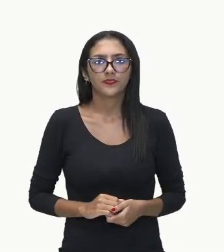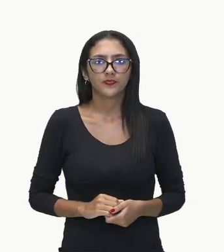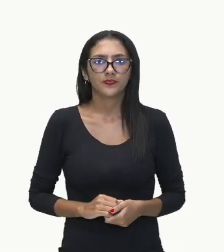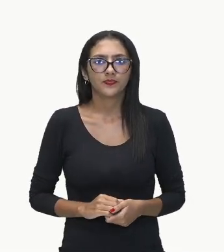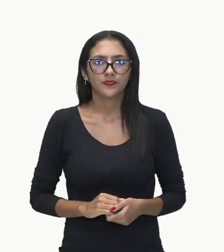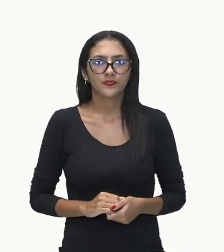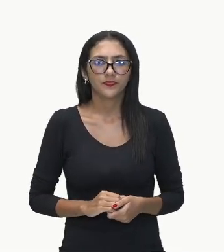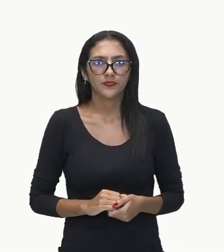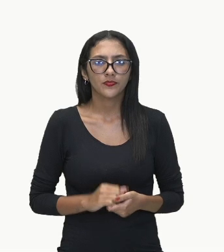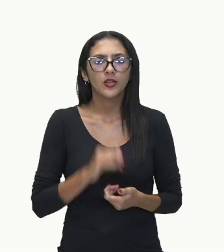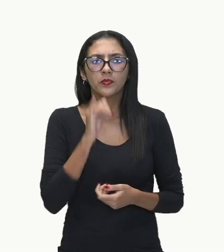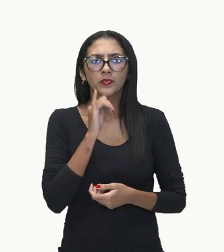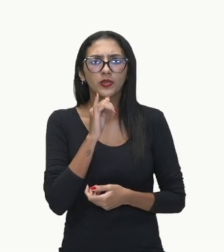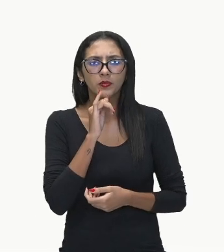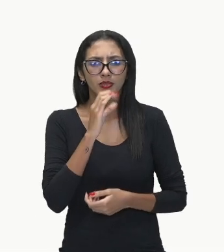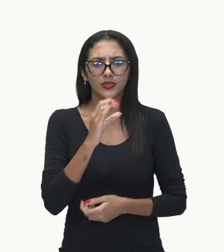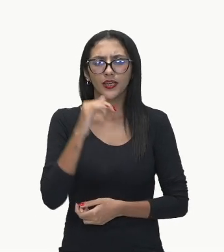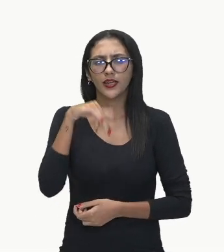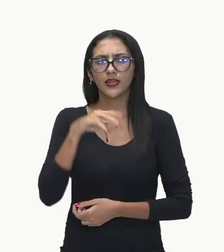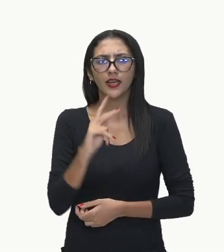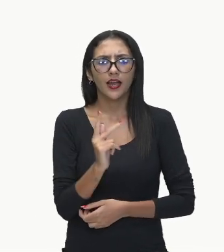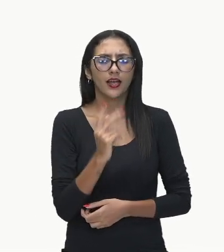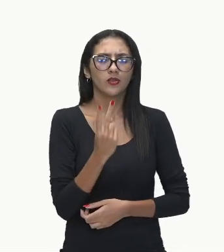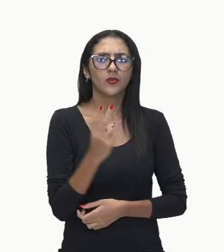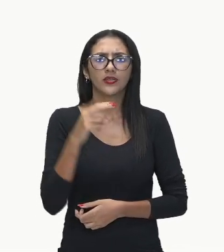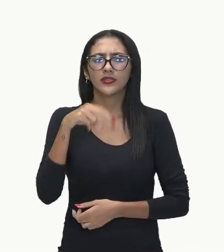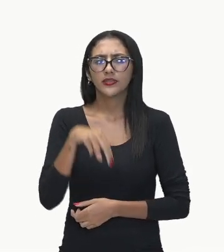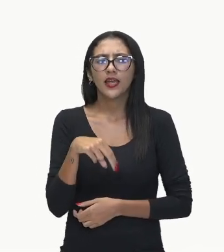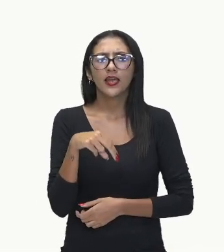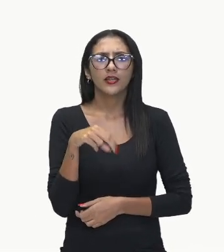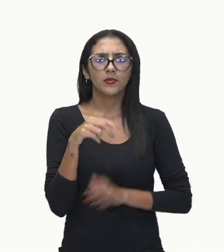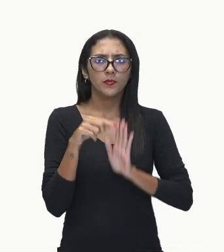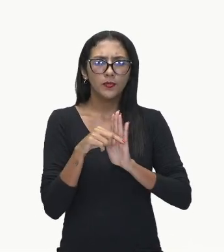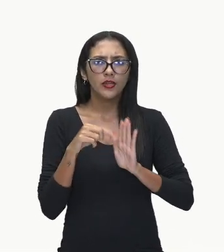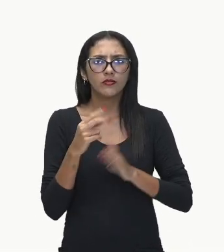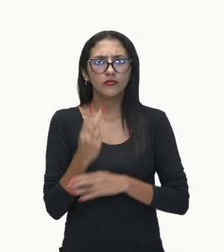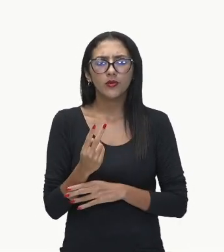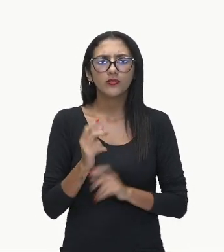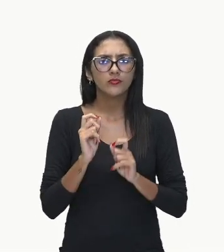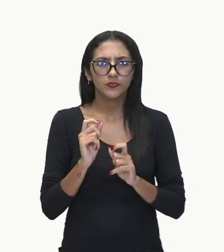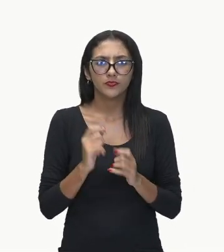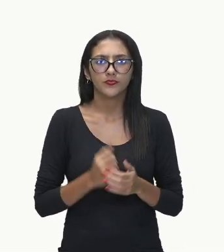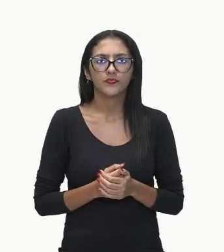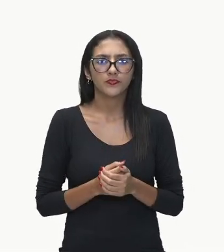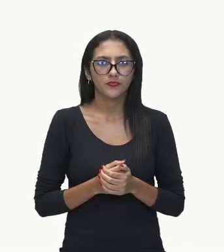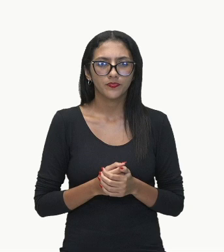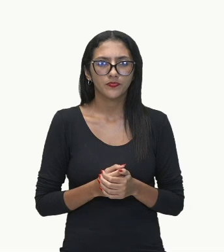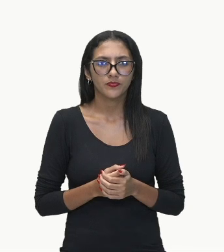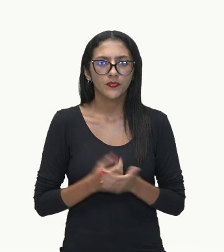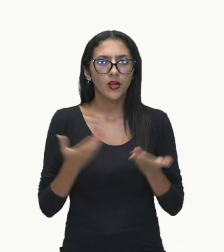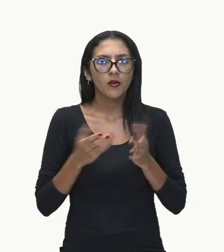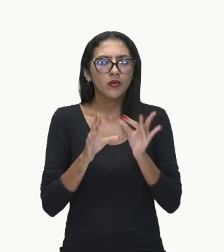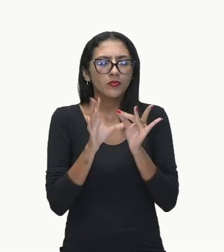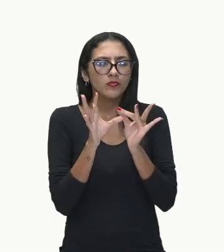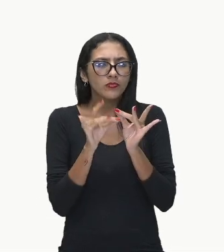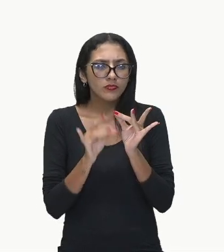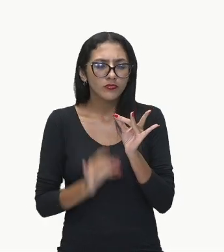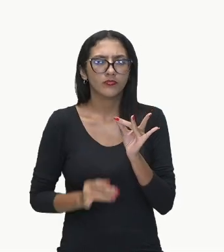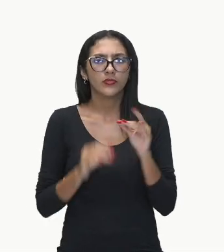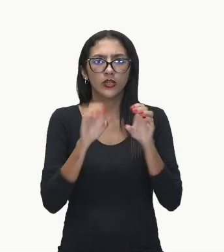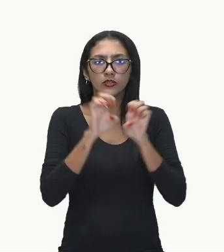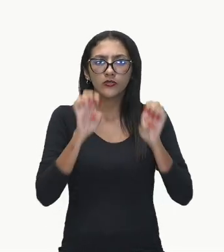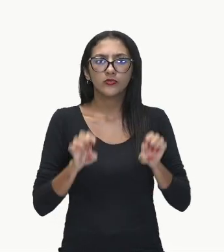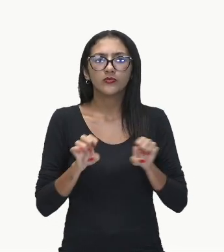assim, CnH2n-2, vou fazer a fórmula molecular desse composto, ó. Tem C 1, 2, 3,